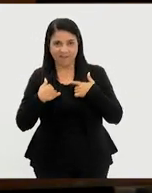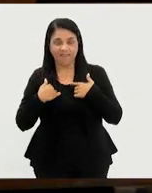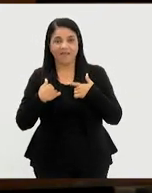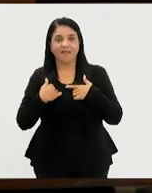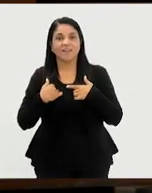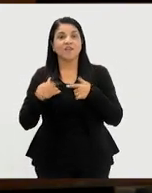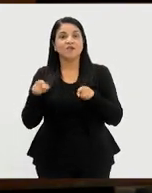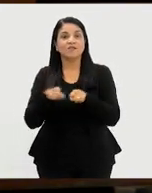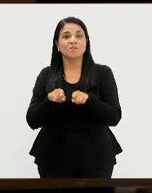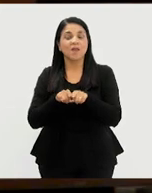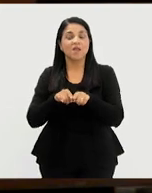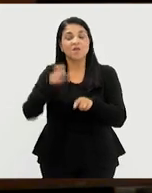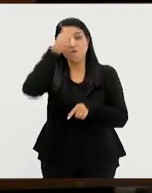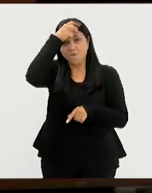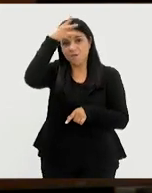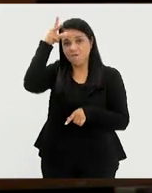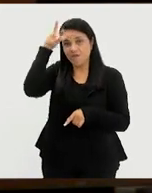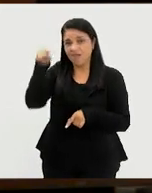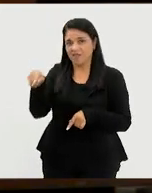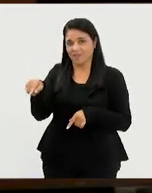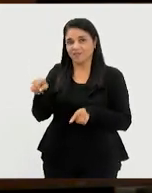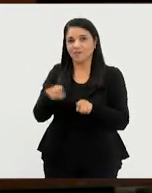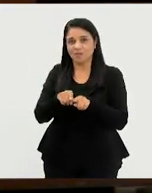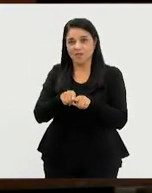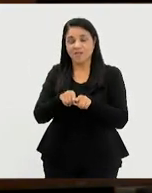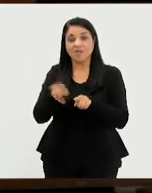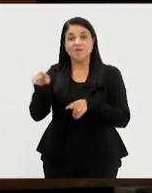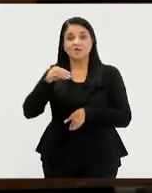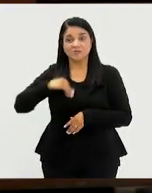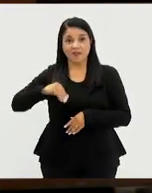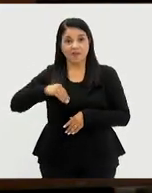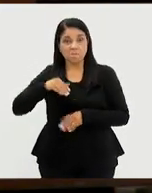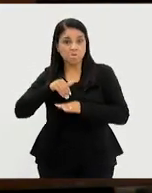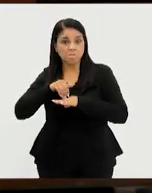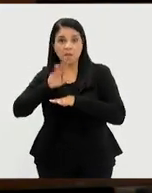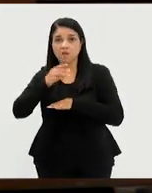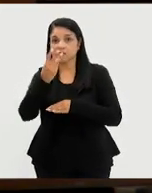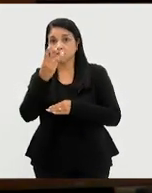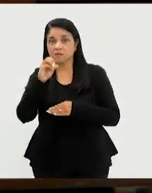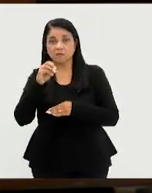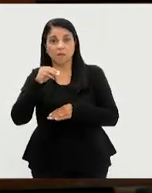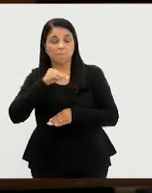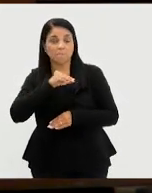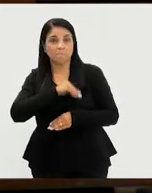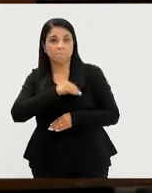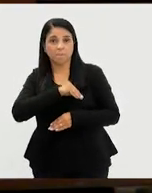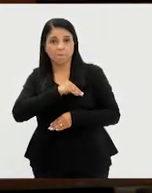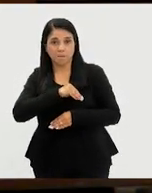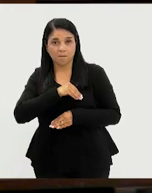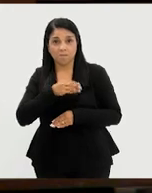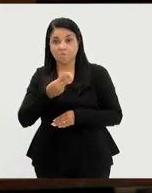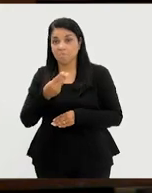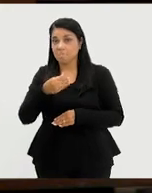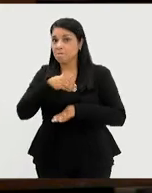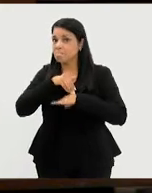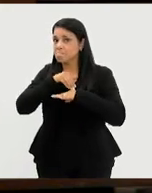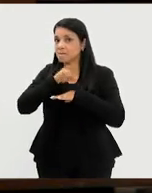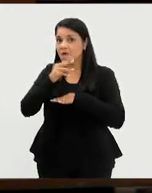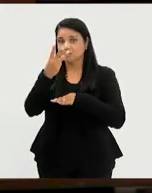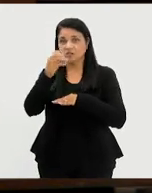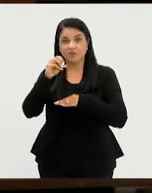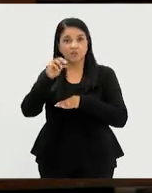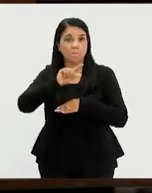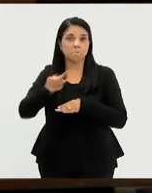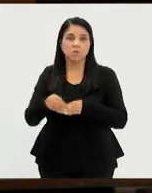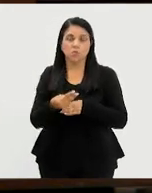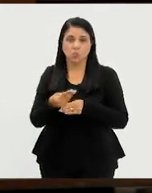Ferreirinha Mas ele vive né com salário de mais de quase r000 dado pelo Eduardo pais né mais um menininho